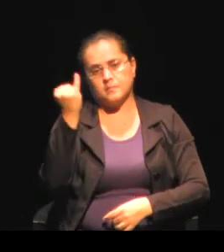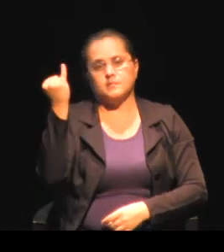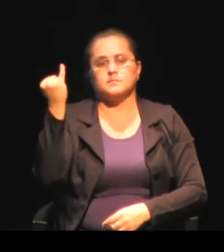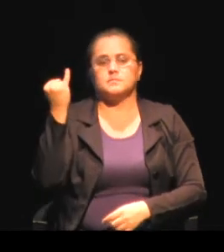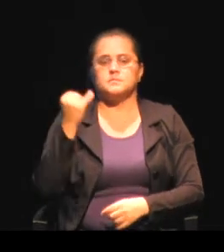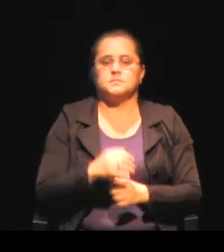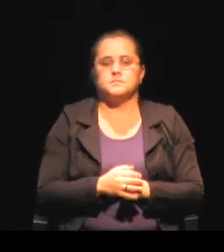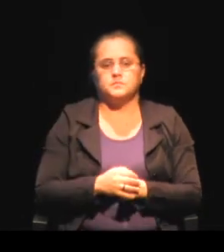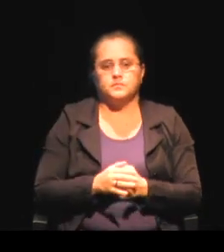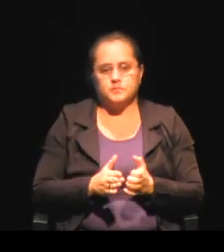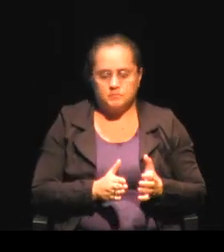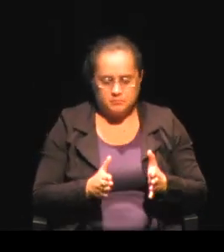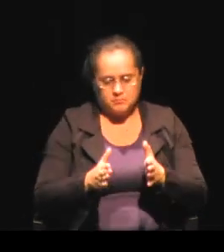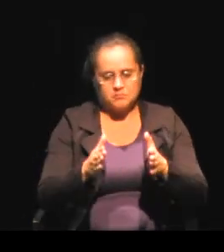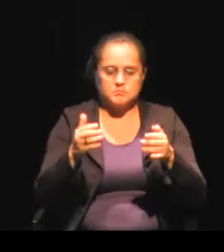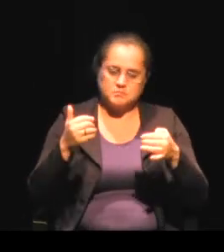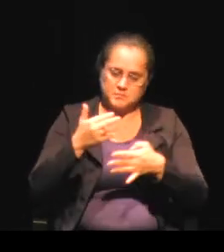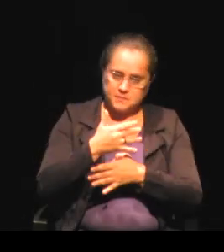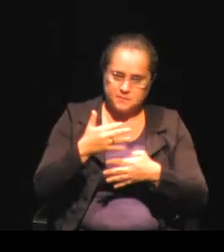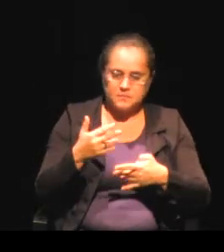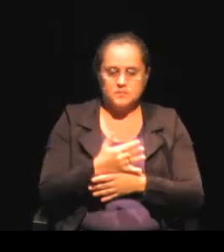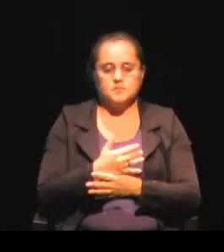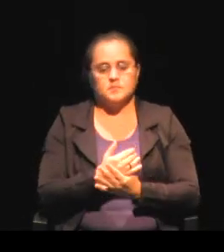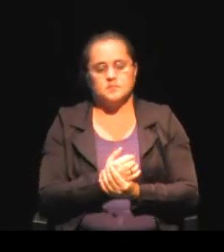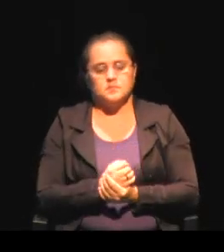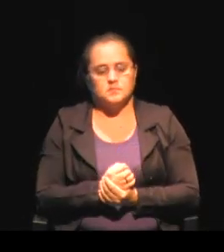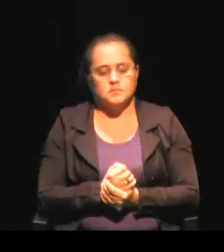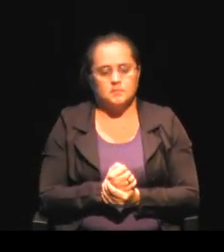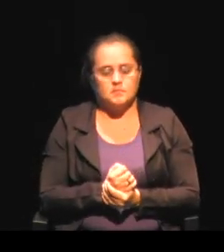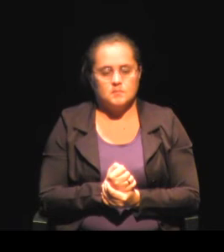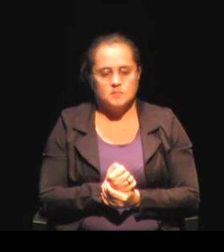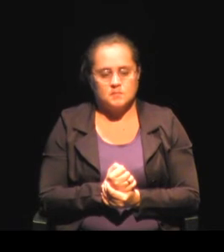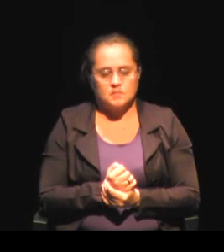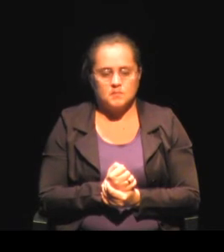transversalidade, digamos assim, importante, né, permeável no tecido da cidade,